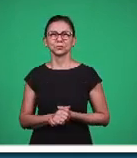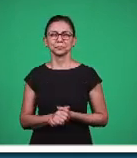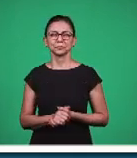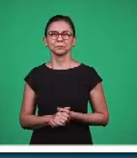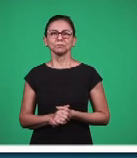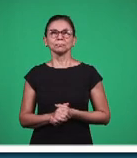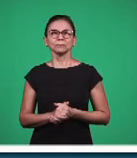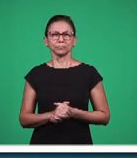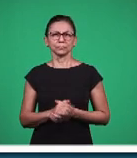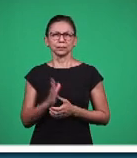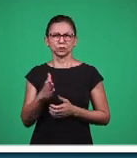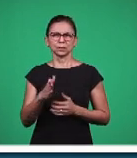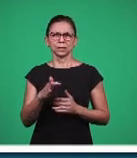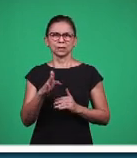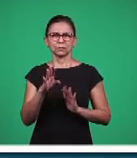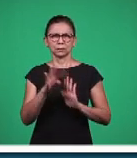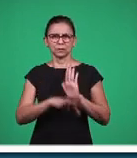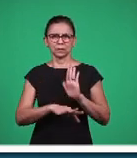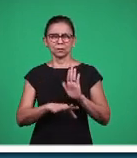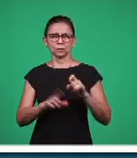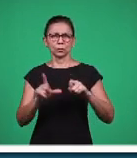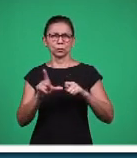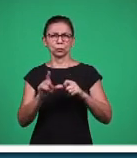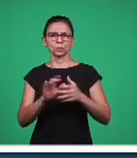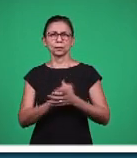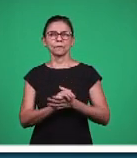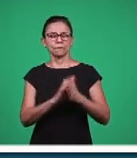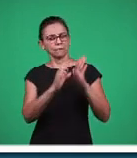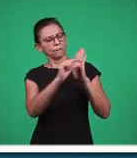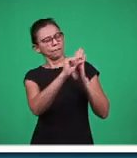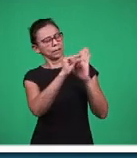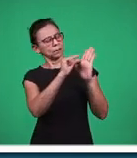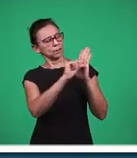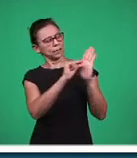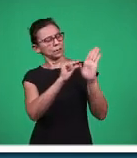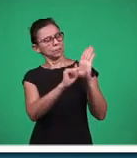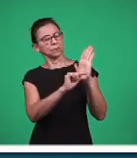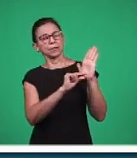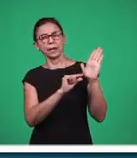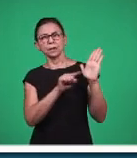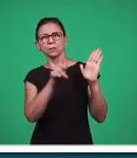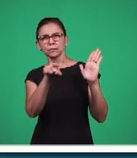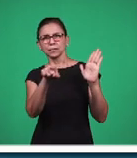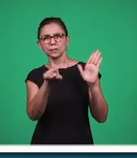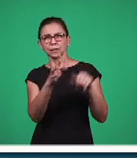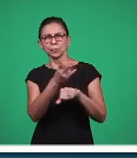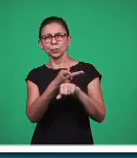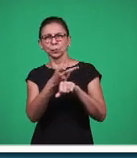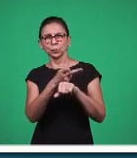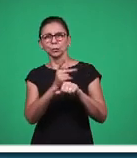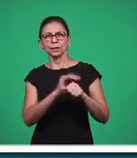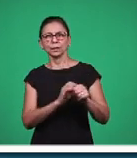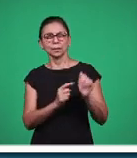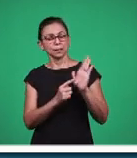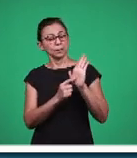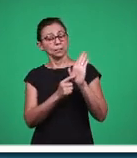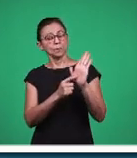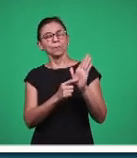citado em Lucas. Então, cite os versos nos quais podemos encontrar tais